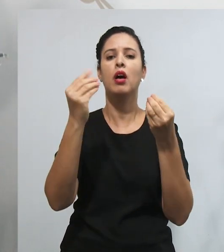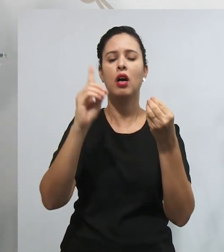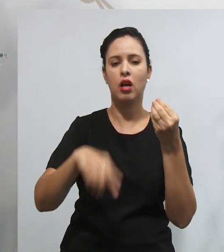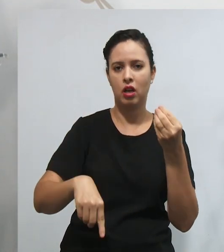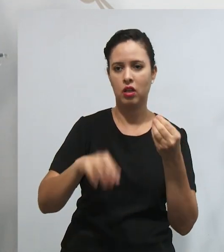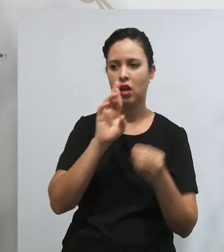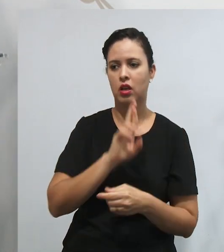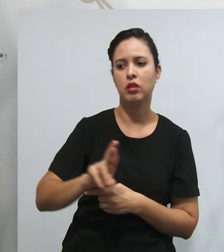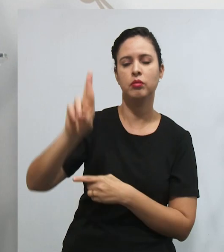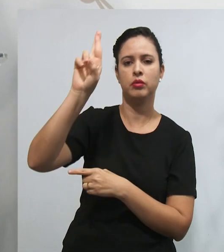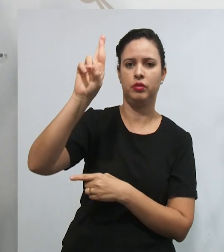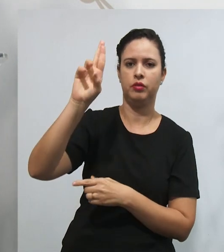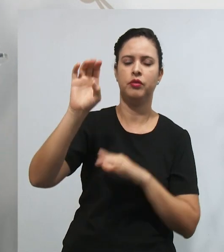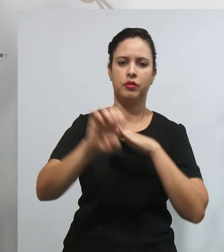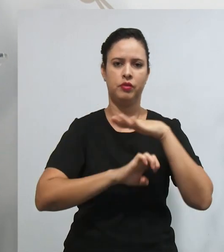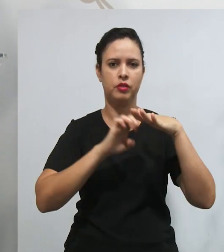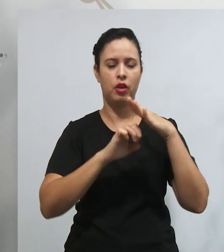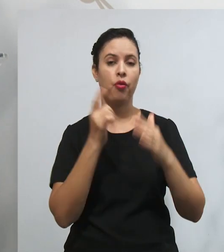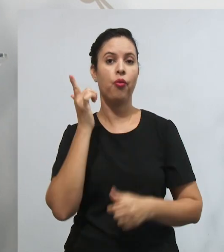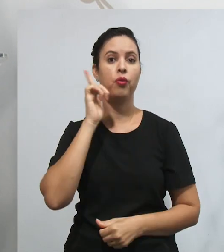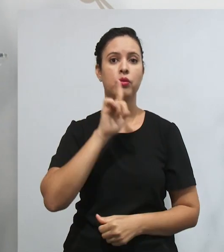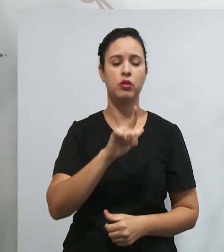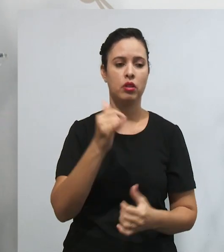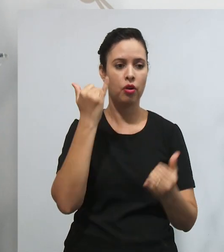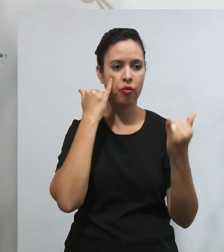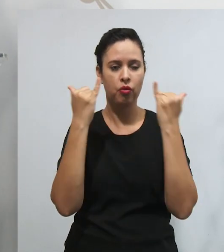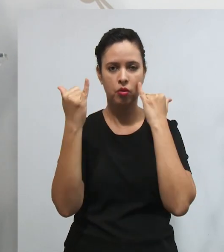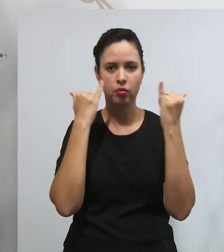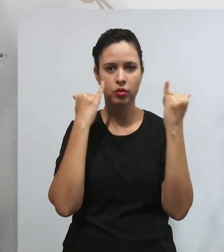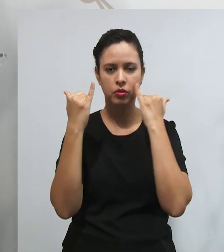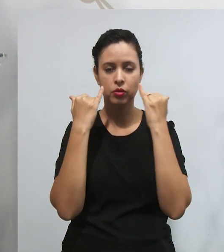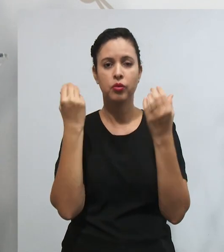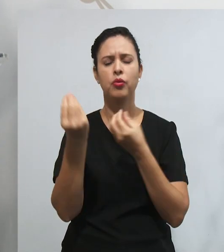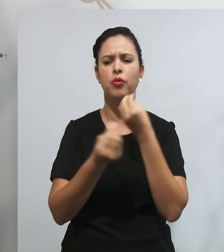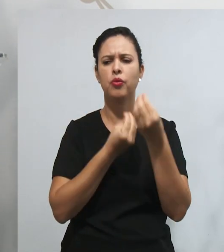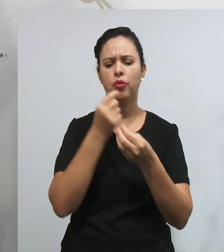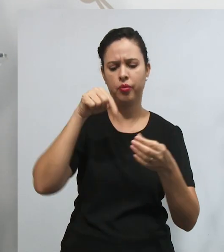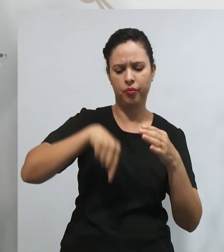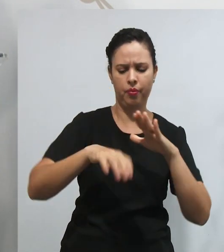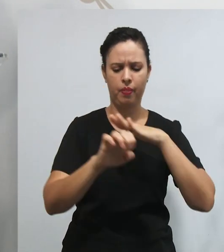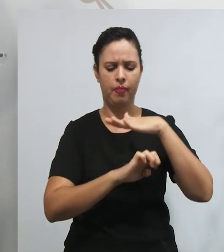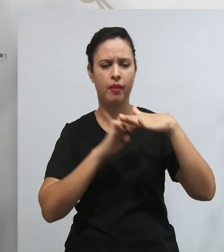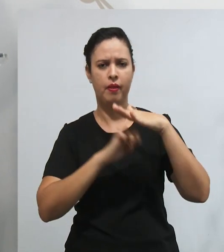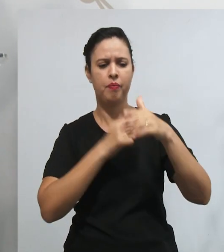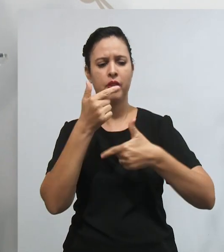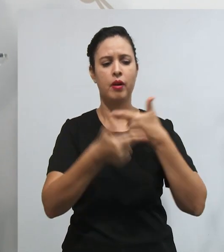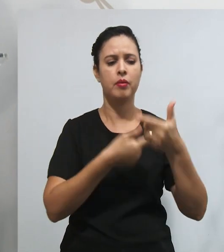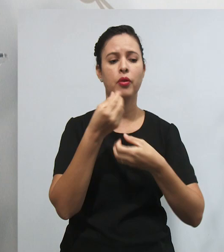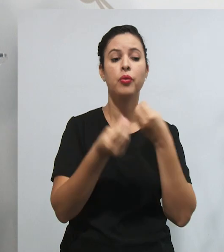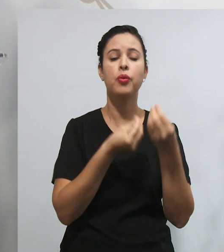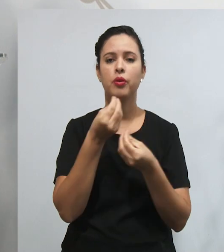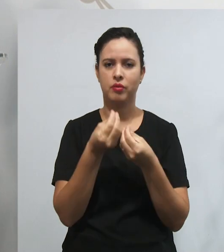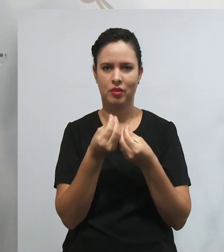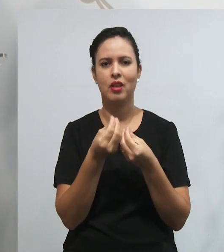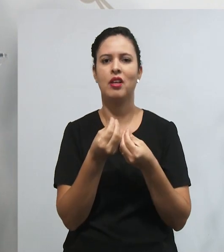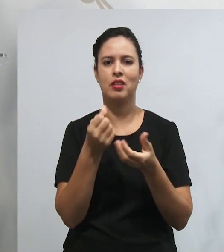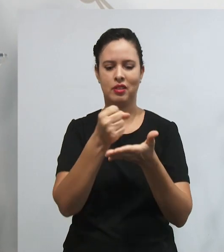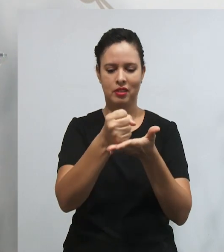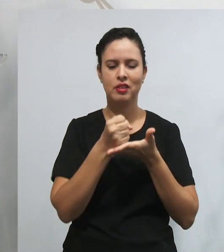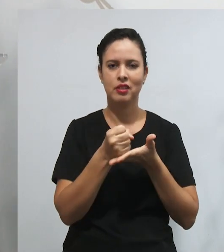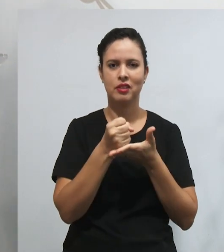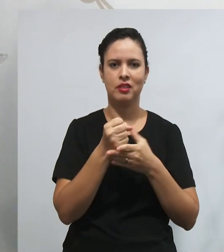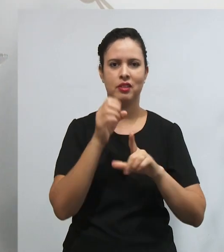mesmo a presidência consigam ter as informações de como está o andamento dos trabalhos na empresa. Tá? Então, a gente chama de